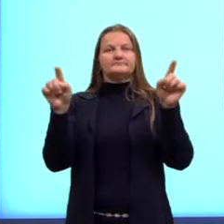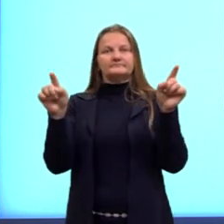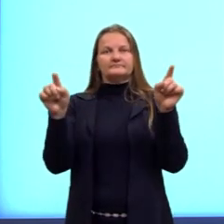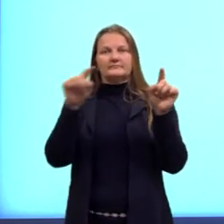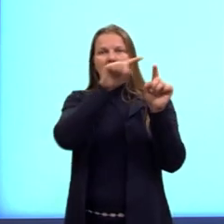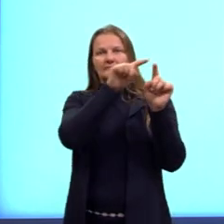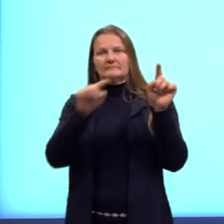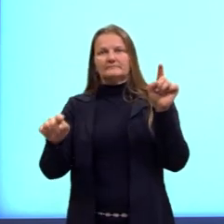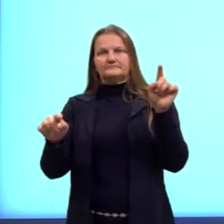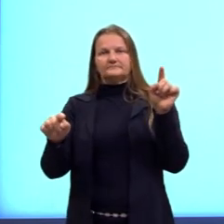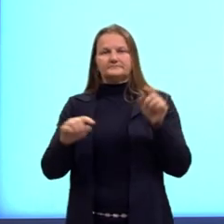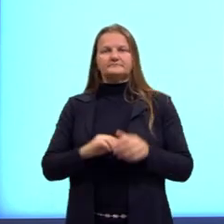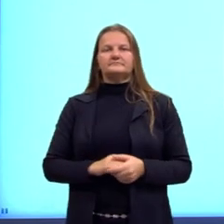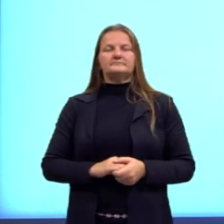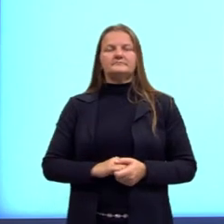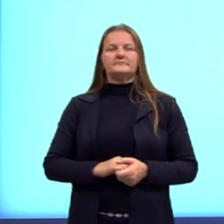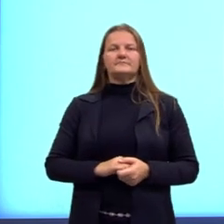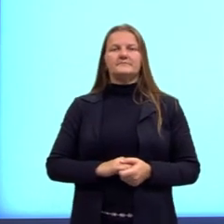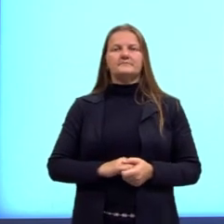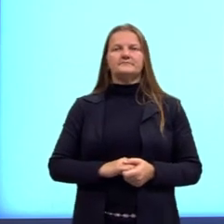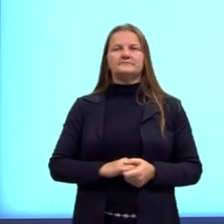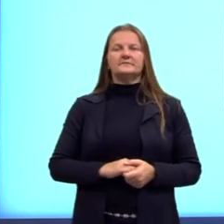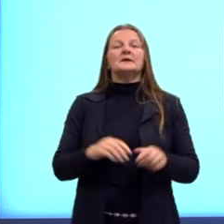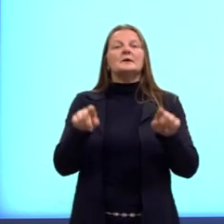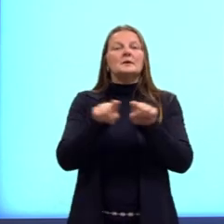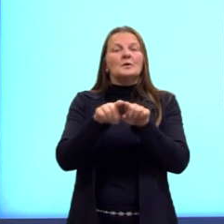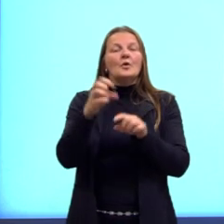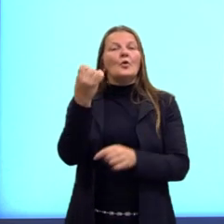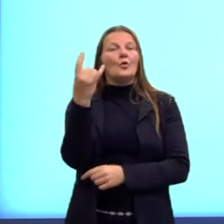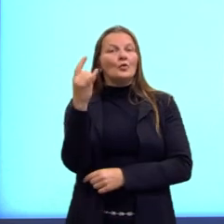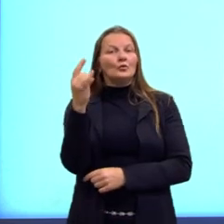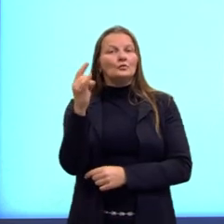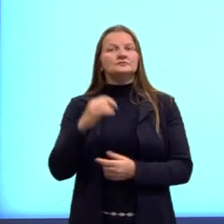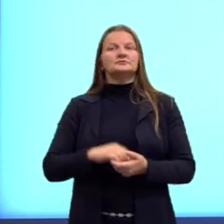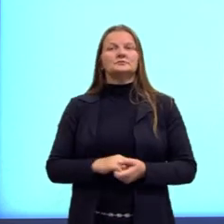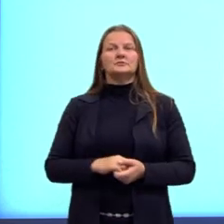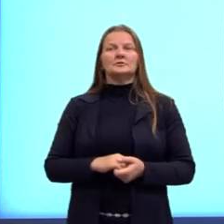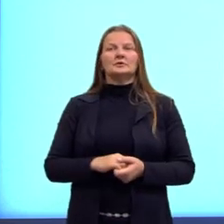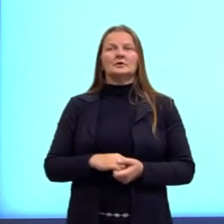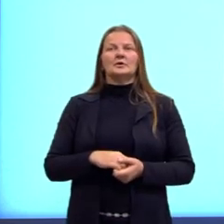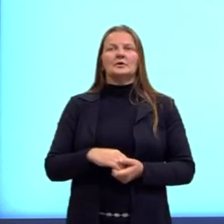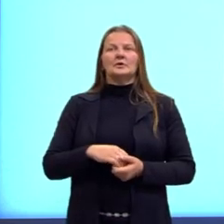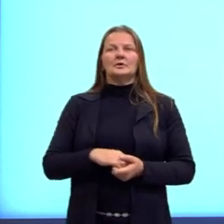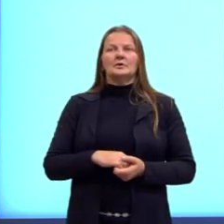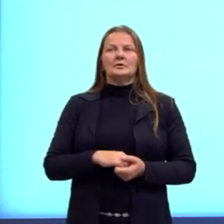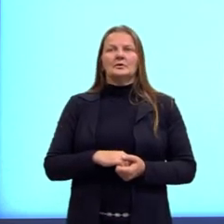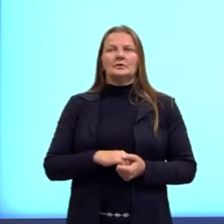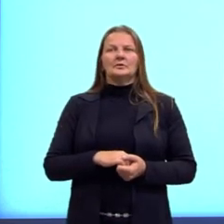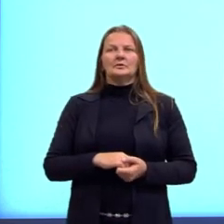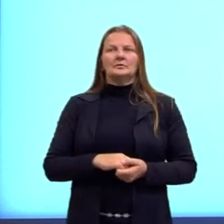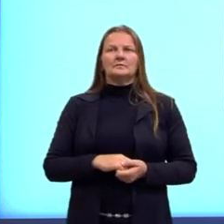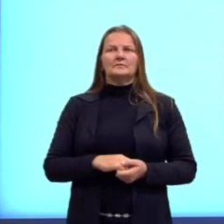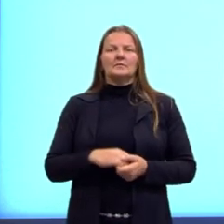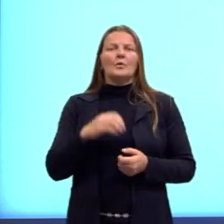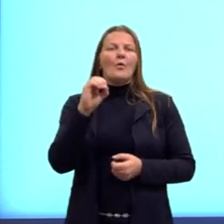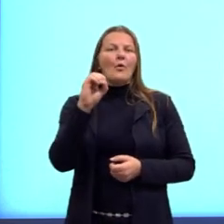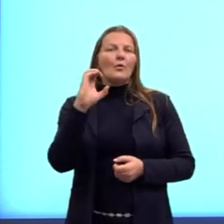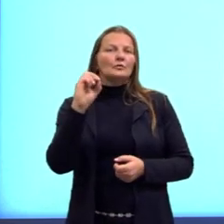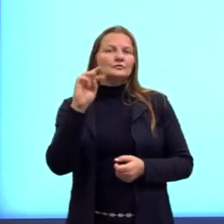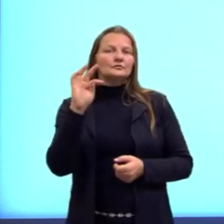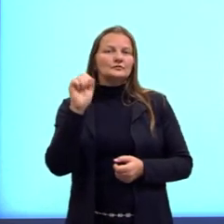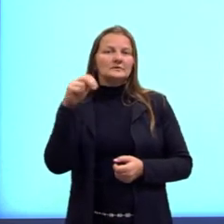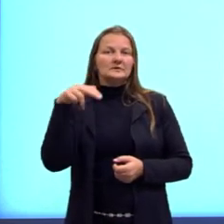ângulo obtuso é Ah e por fim o triângulo acutângulo tá remete então